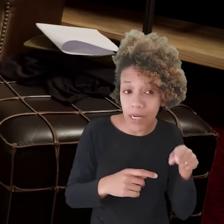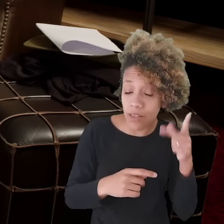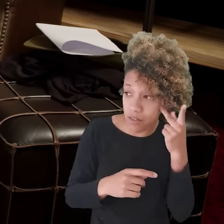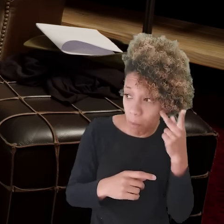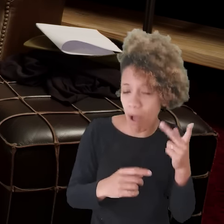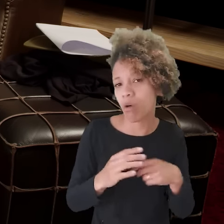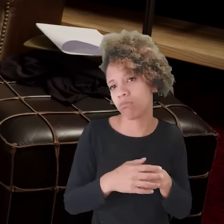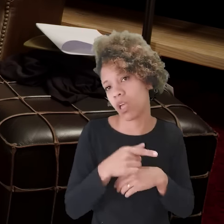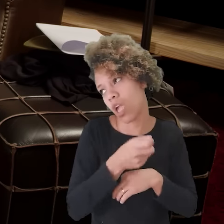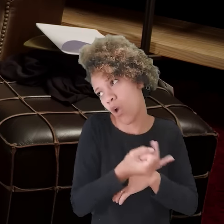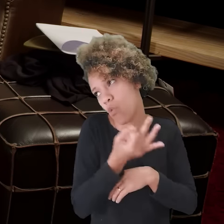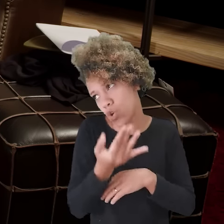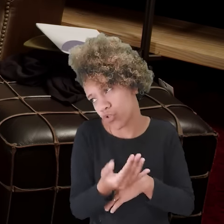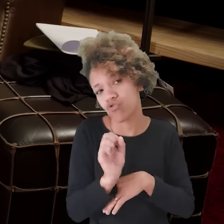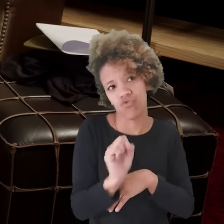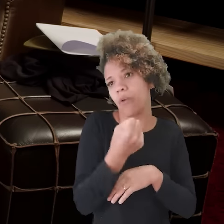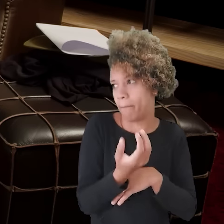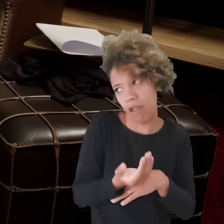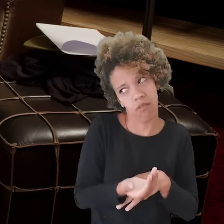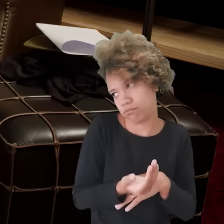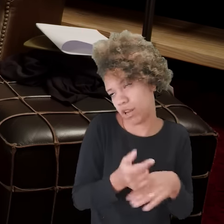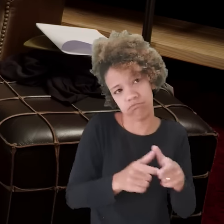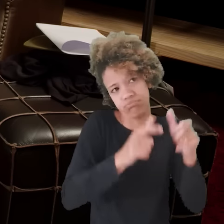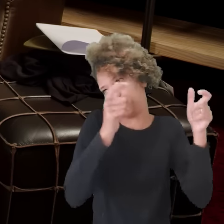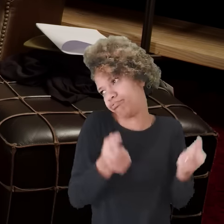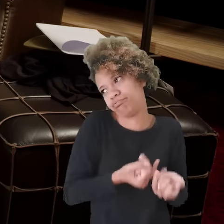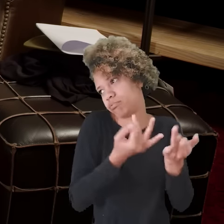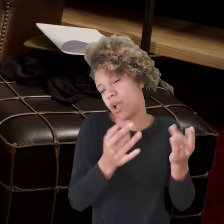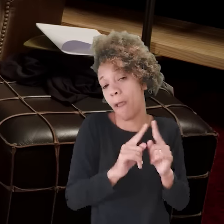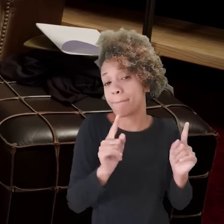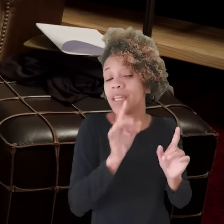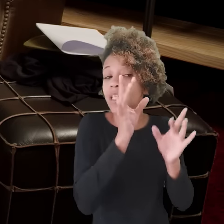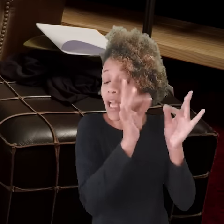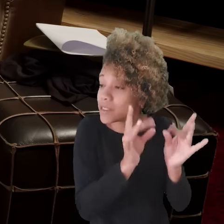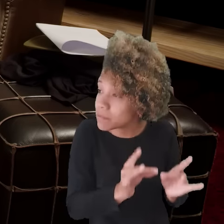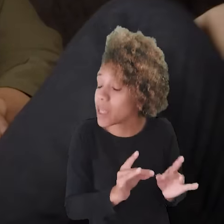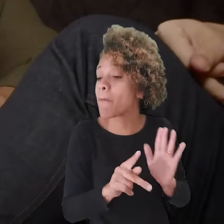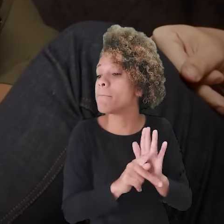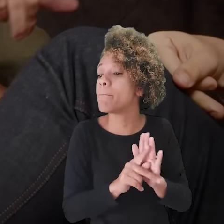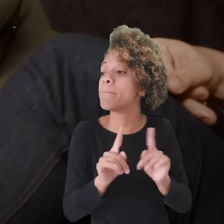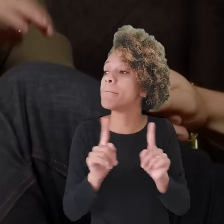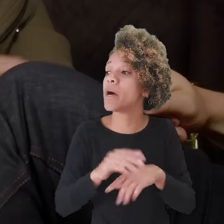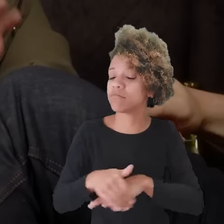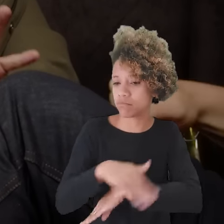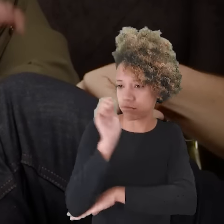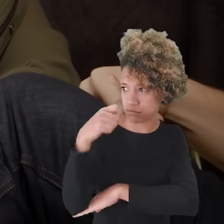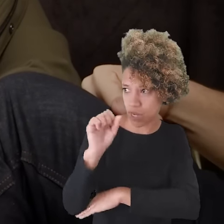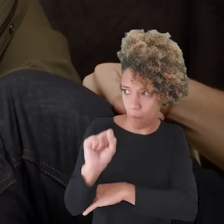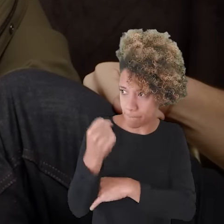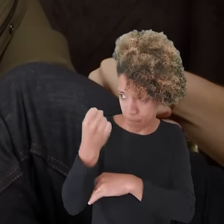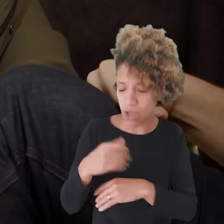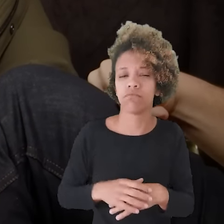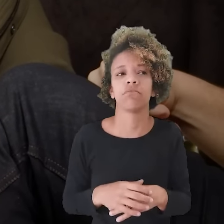de São Paulo ah obviamente que aqui é a quantidade de bares que tem é infinita mas eu acho que os vários aqui são específicos e por exemplo charme da paulista